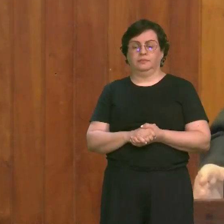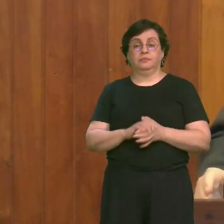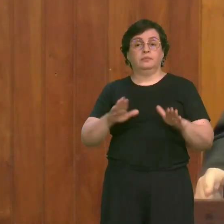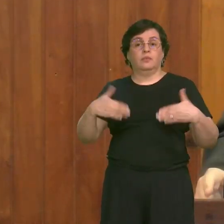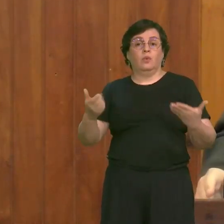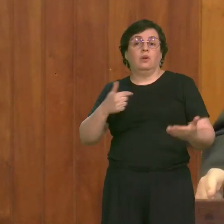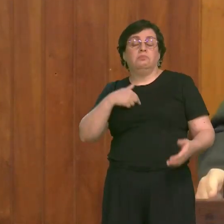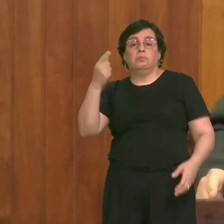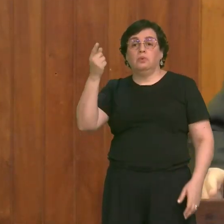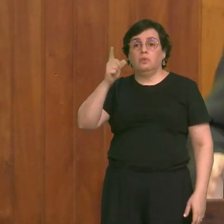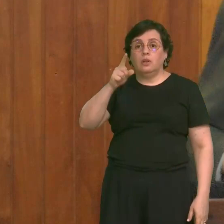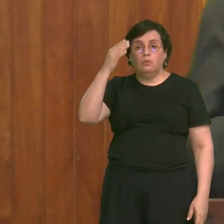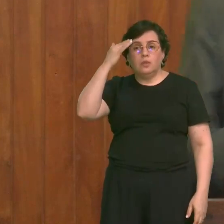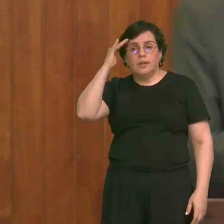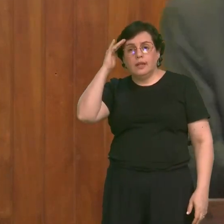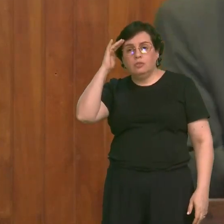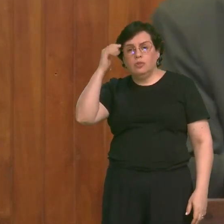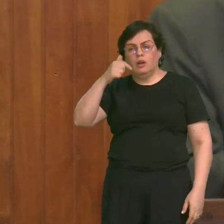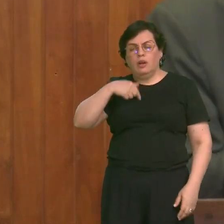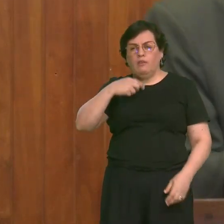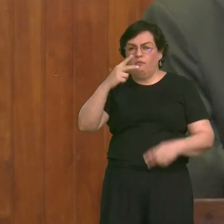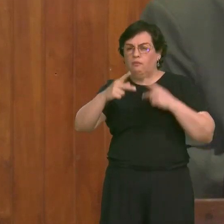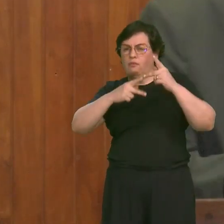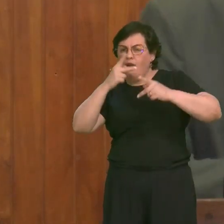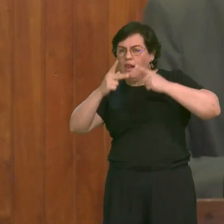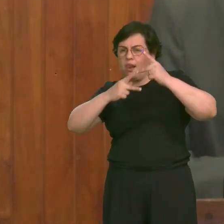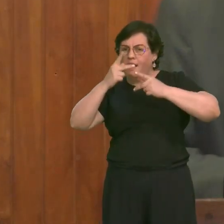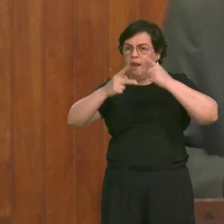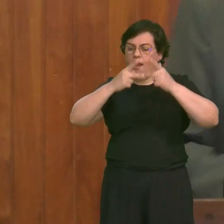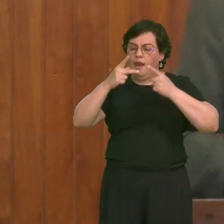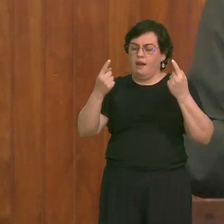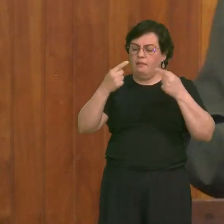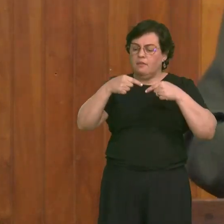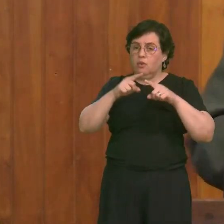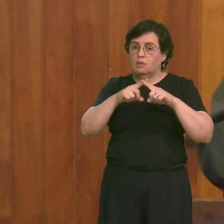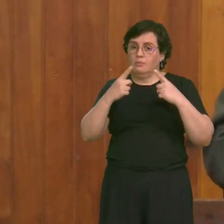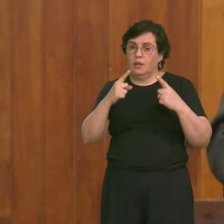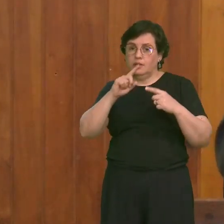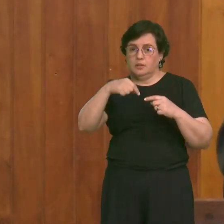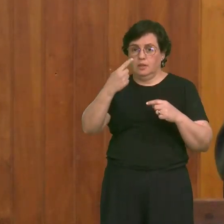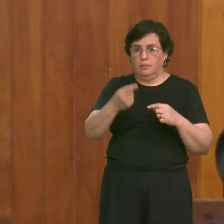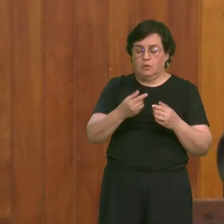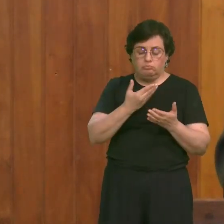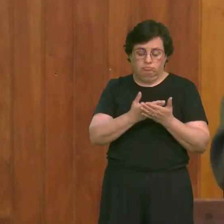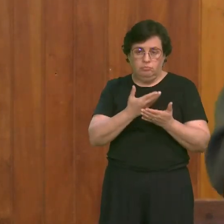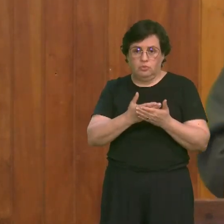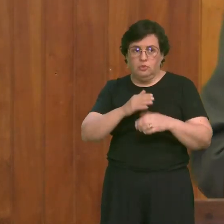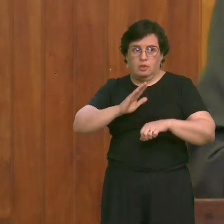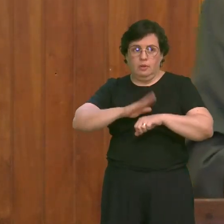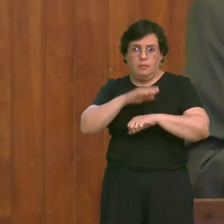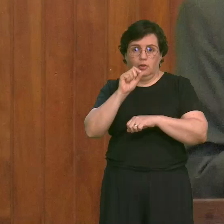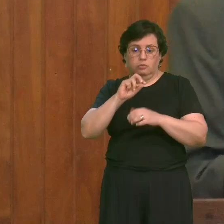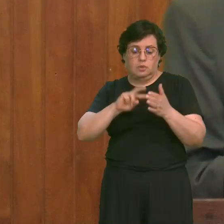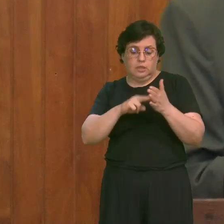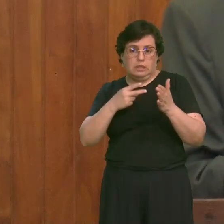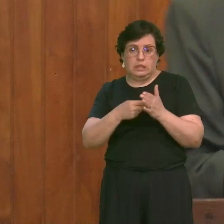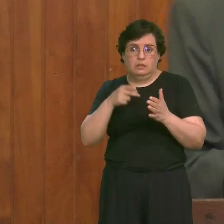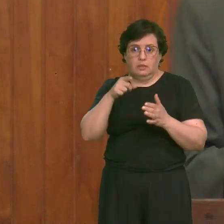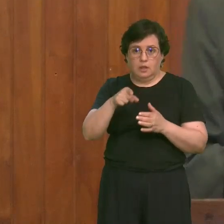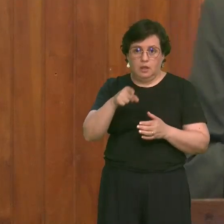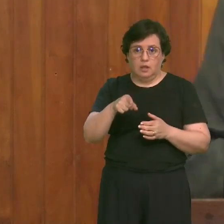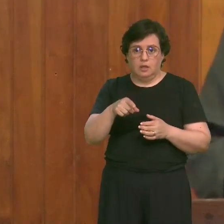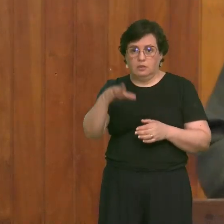eu não compreendia isso eu fazia umas críticas ácidas mas depois eu fui estudar um pouquinho mais o que significa isso